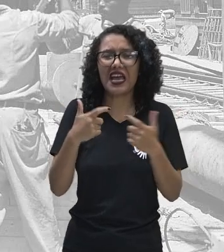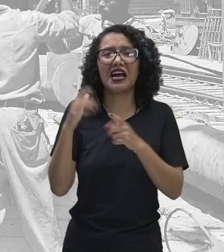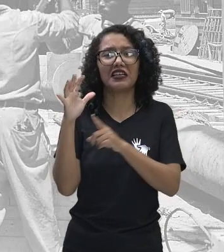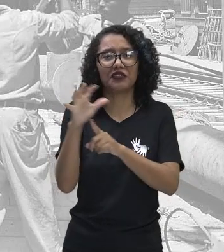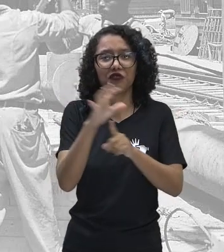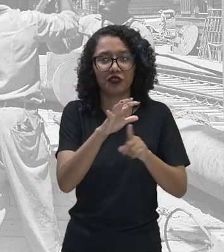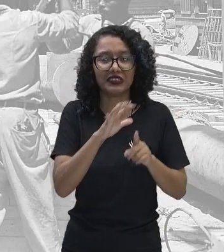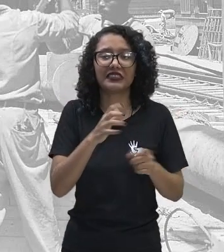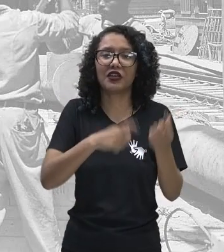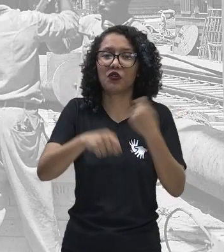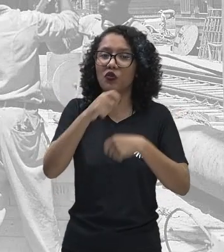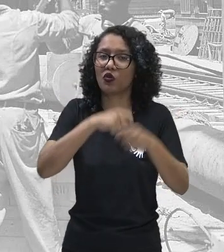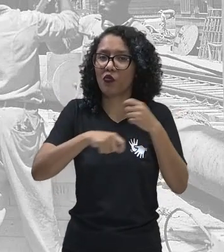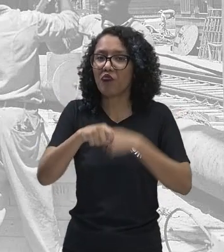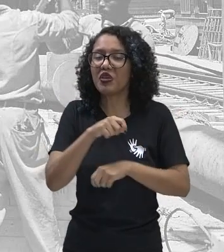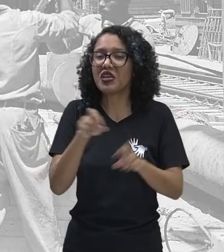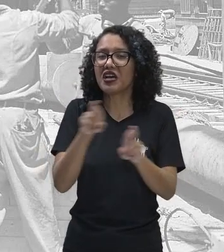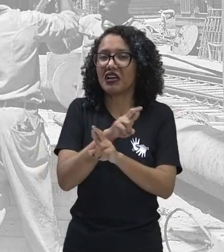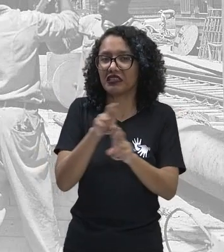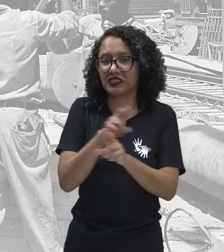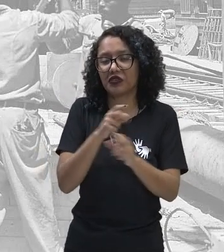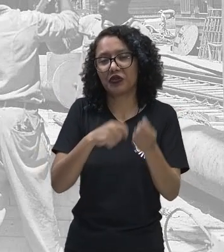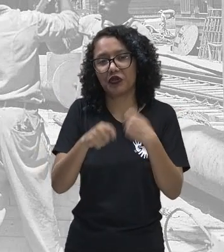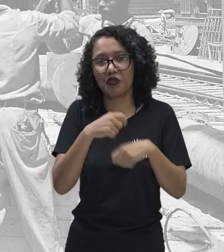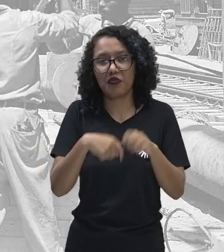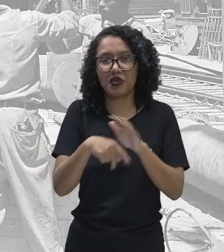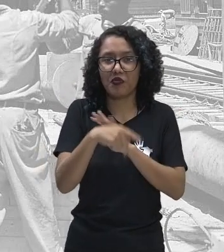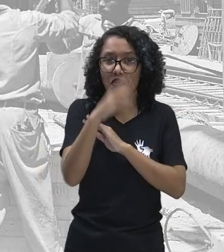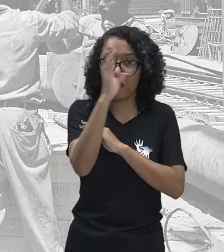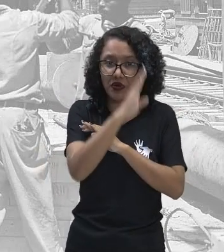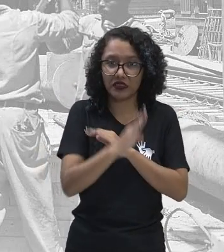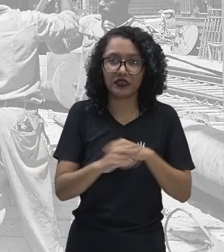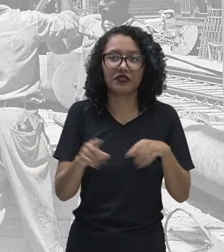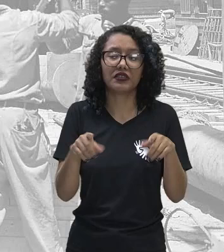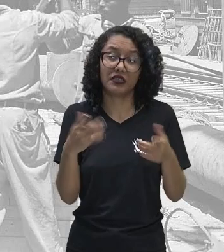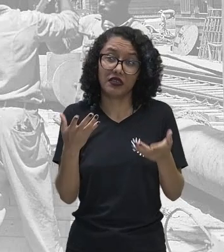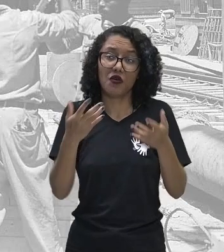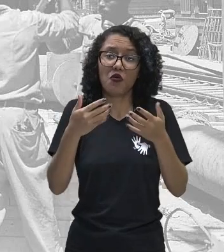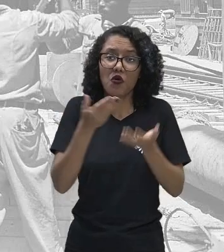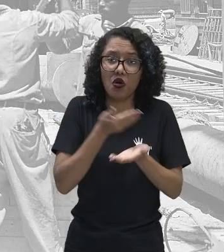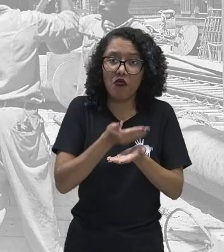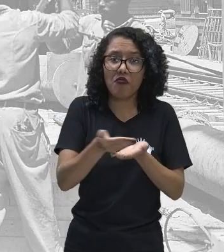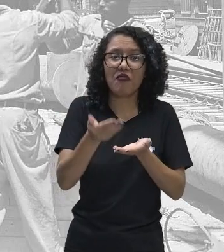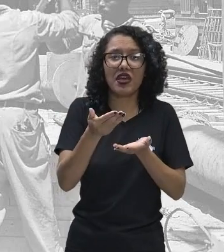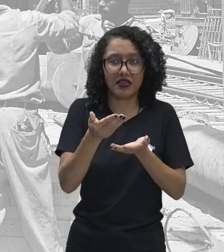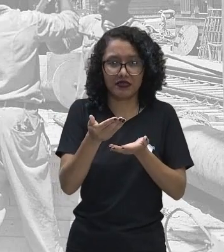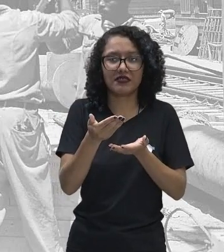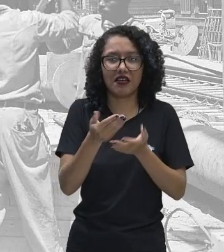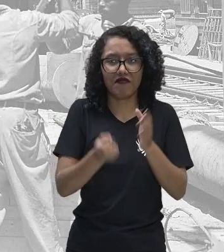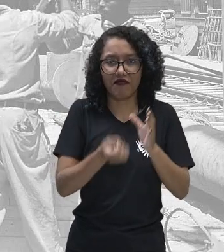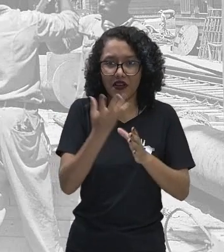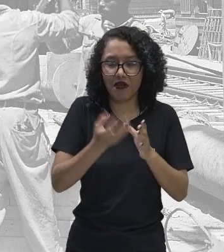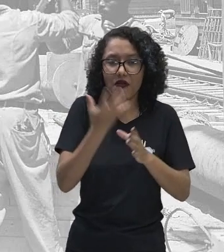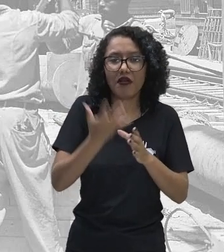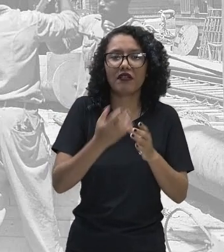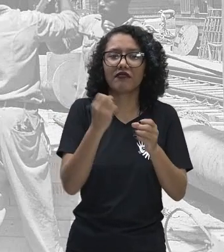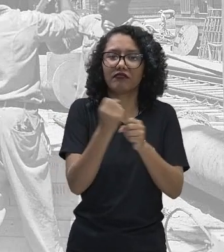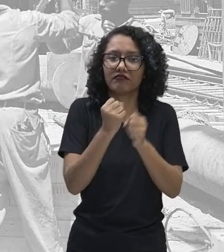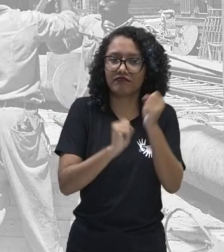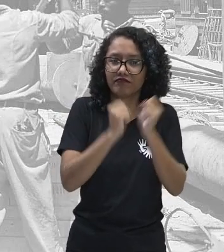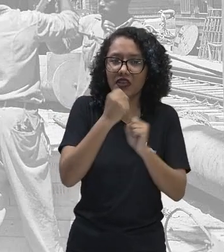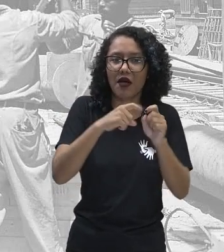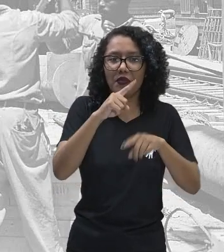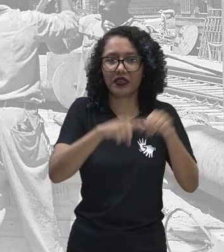Brasil, certo? E aí o Brasil vai começar a fabricar materiais tanto siderúrgicos quanto químicos, justamente para poder